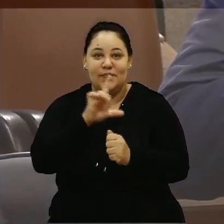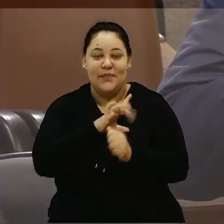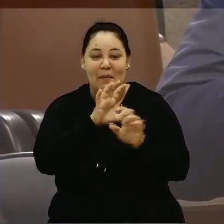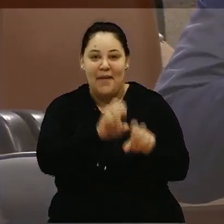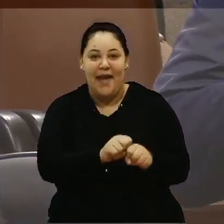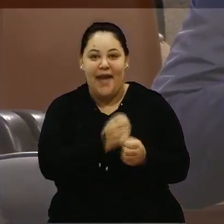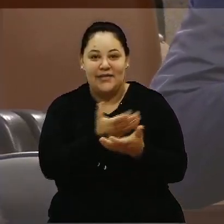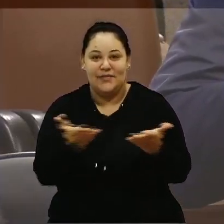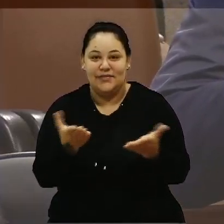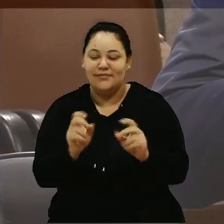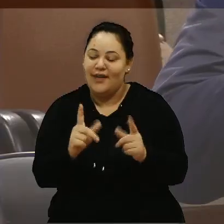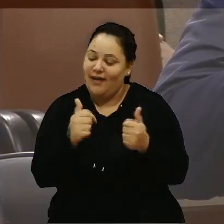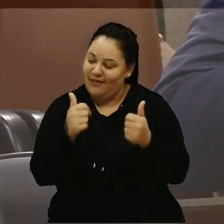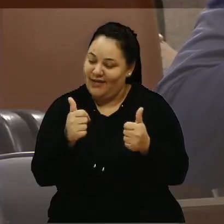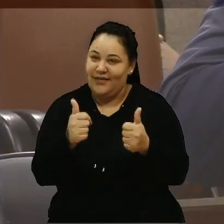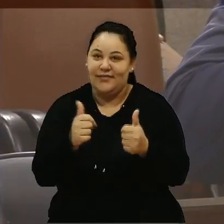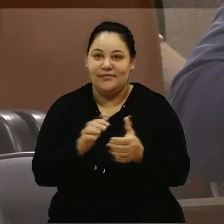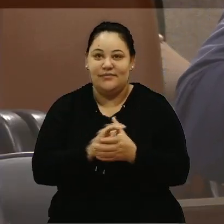está de direito.